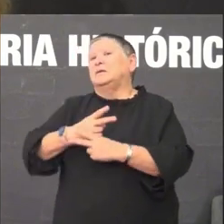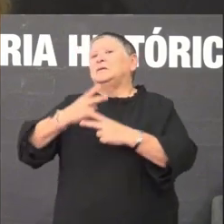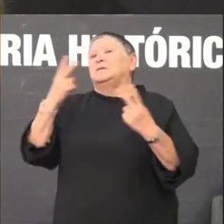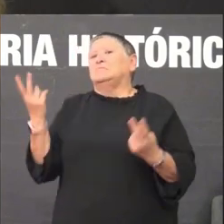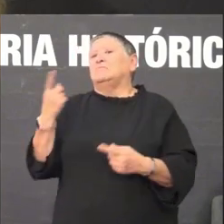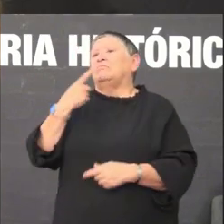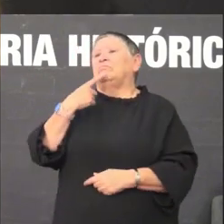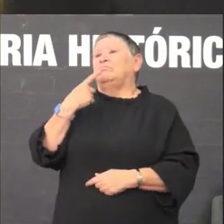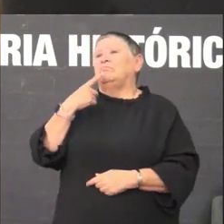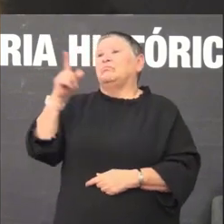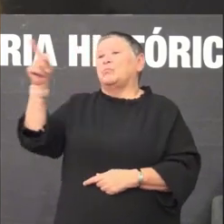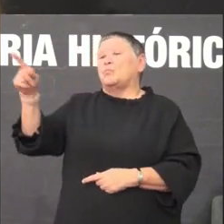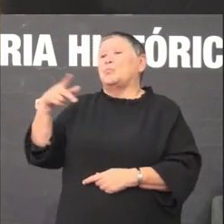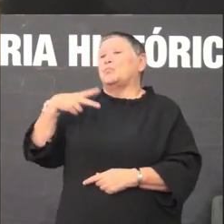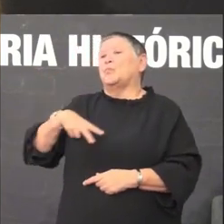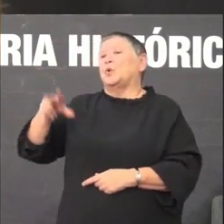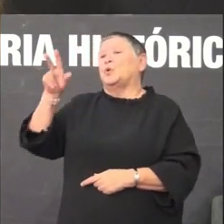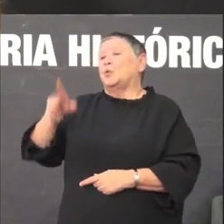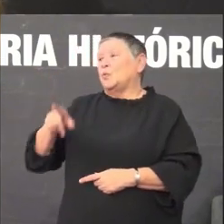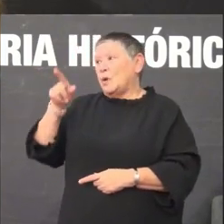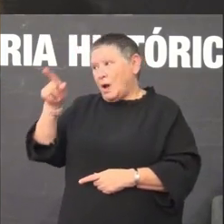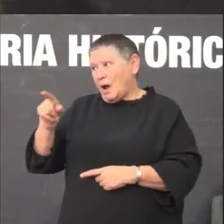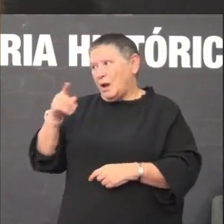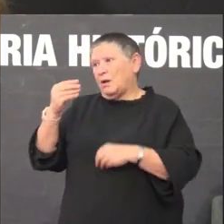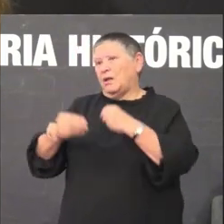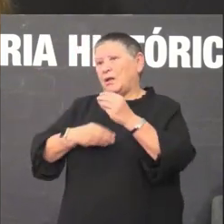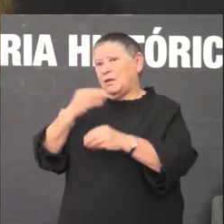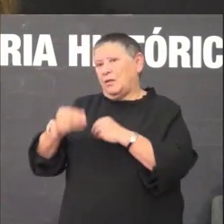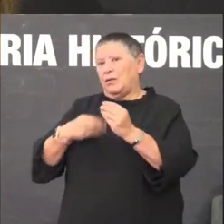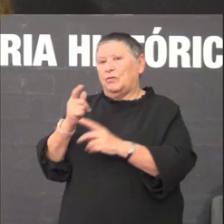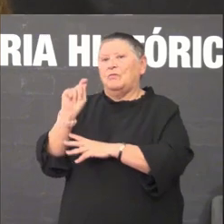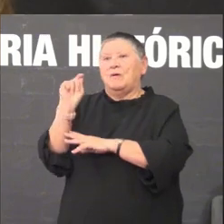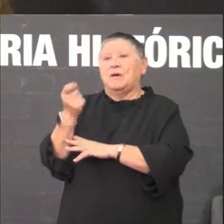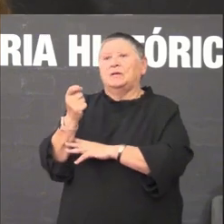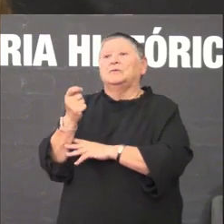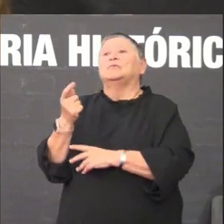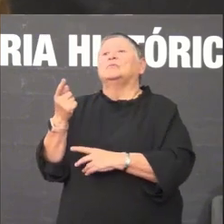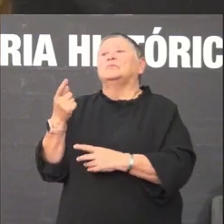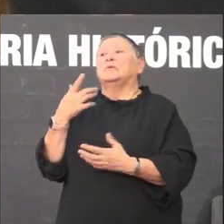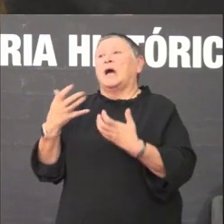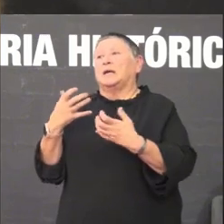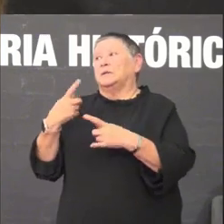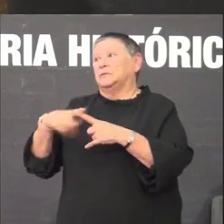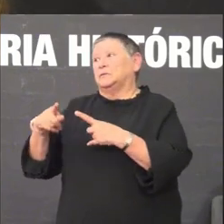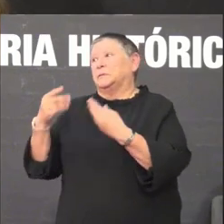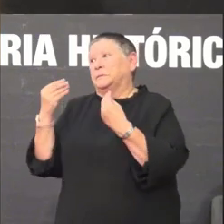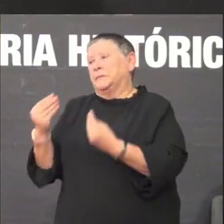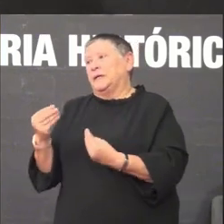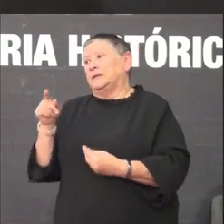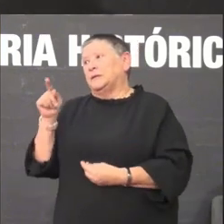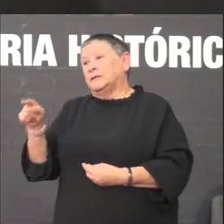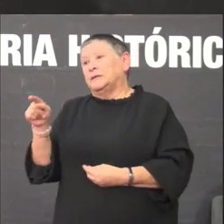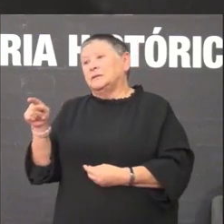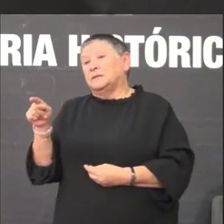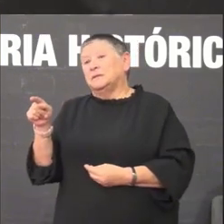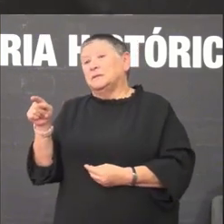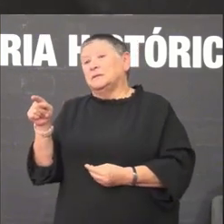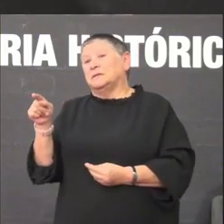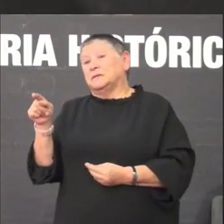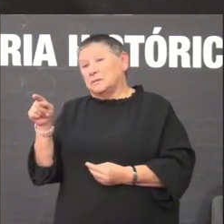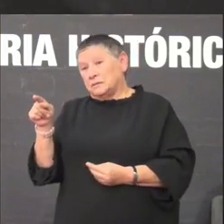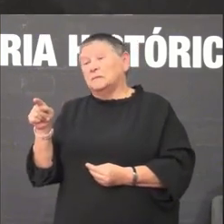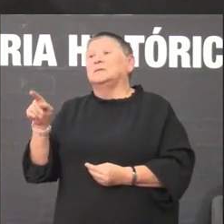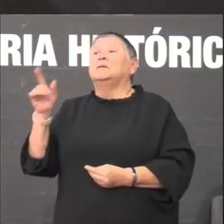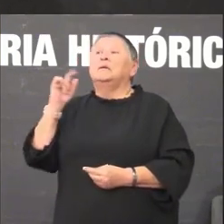Portugal praticou massacres e praticou crimes de guerra. Porque até aqui, nenhum governo português tinha assumido, e estou a dizer de